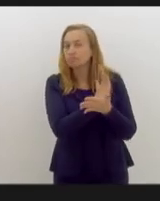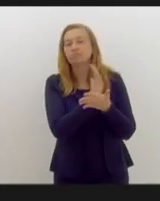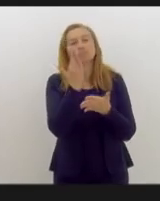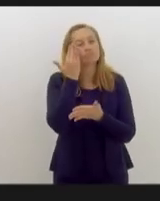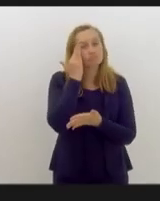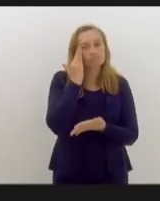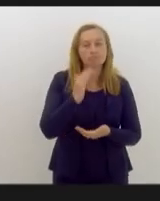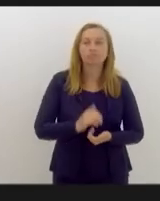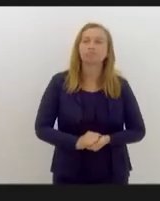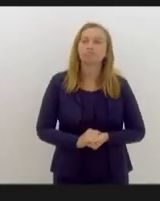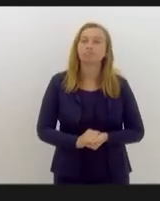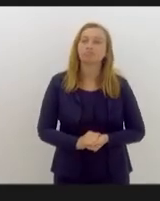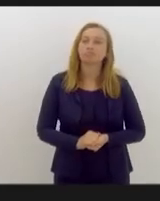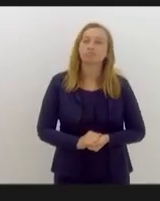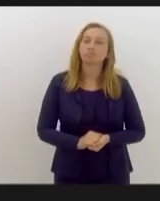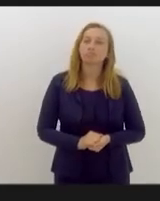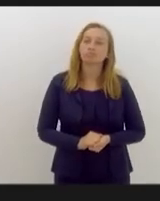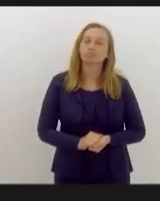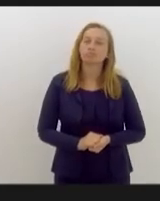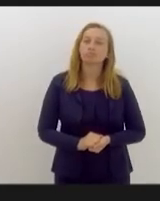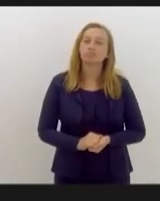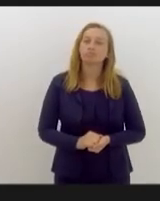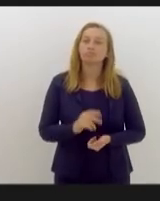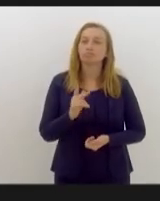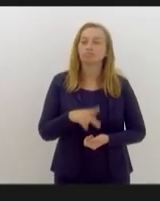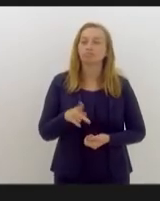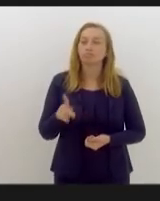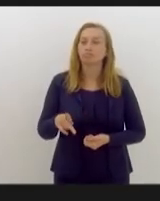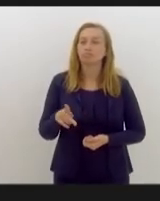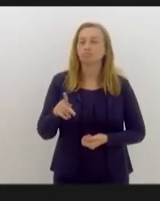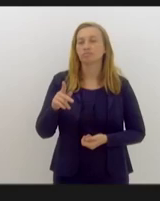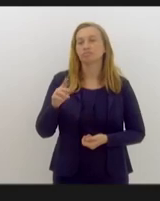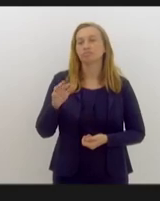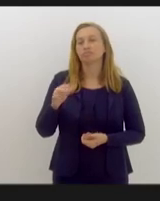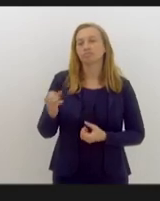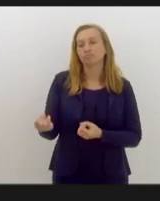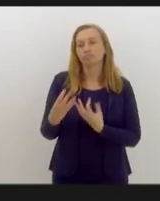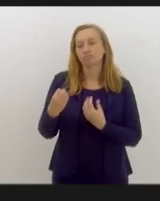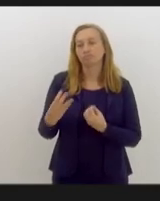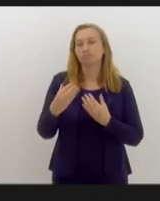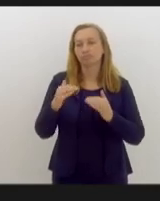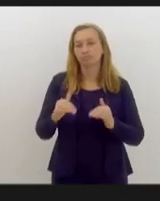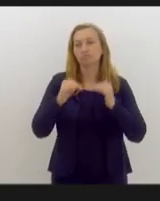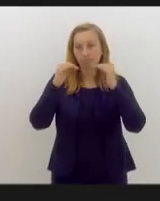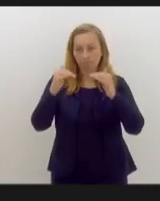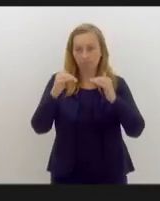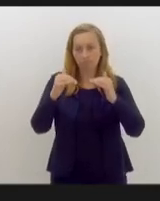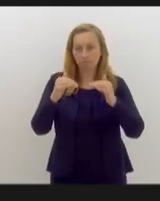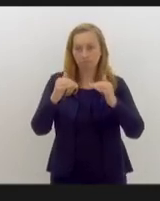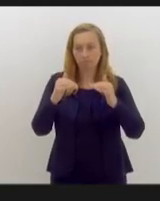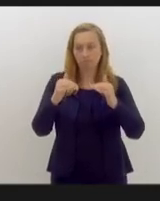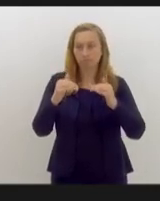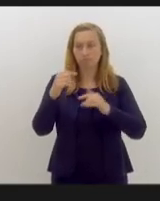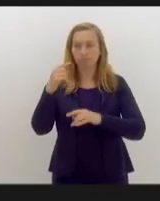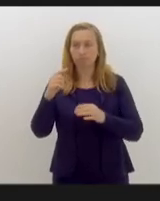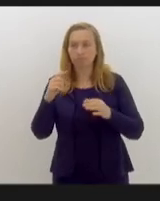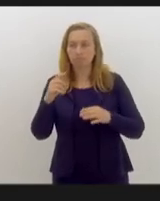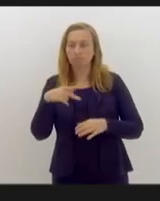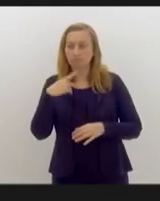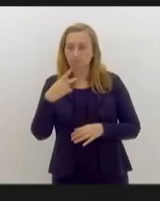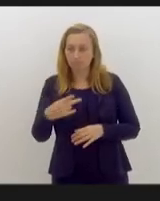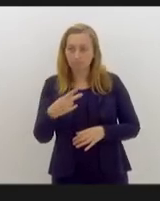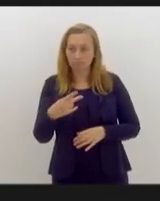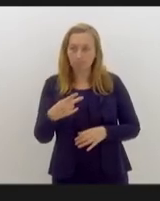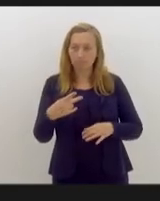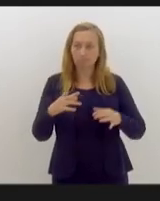entender, né, e o professor Saviani nos ensina, né, que soberania e autonomia são coisas diferentes, né, nós temos